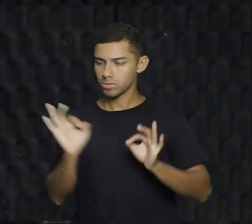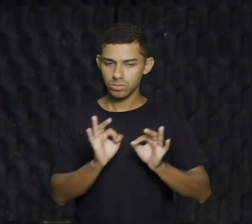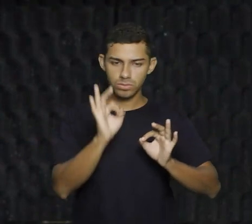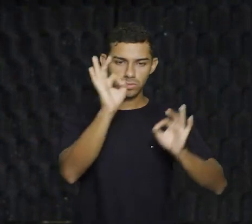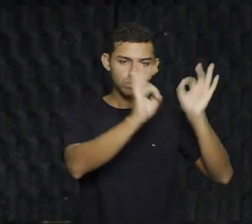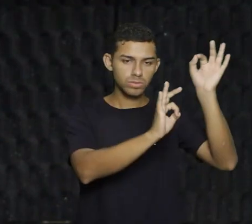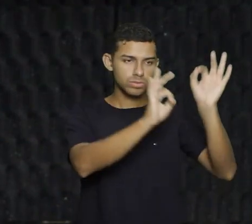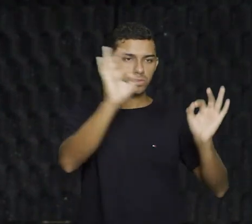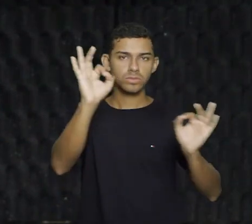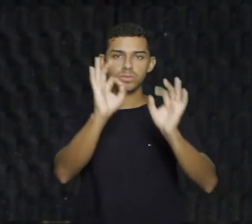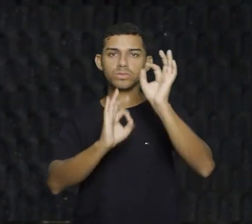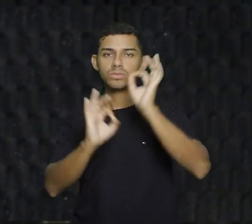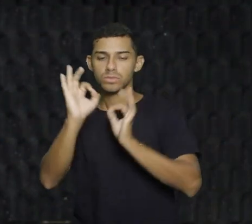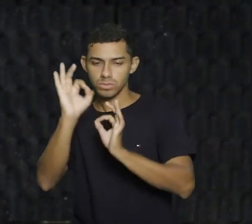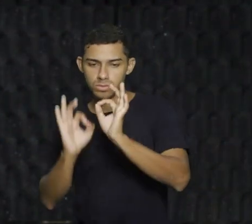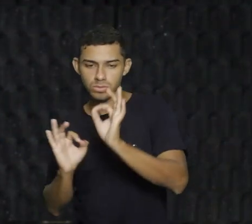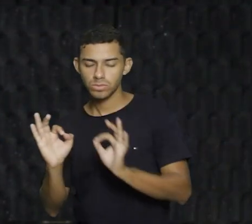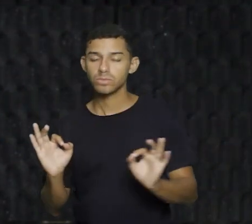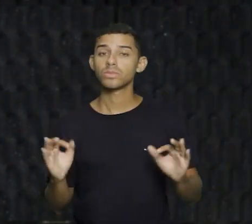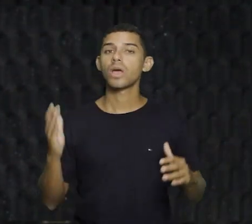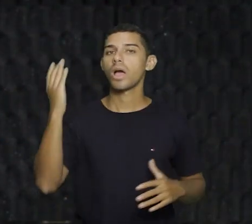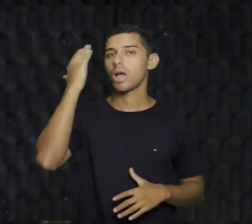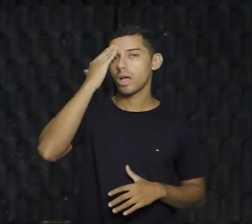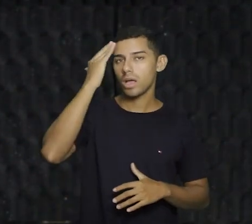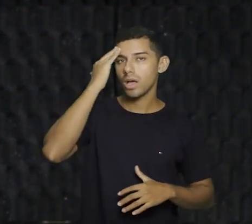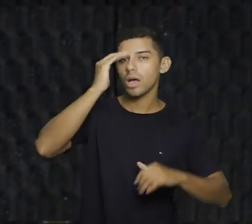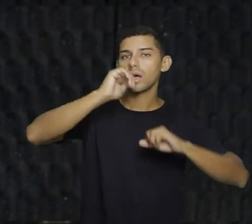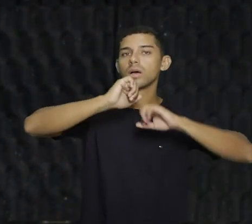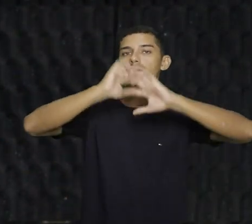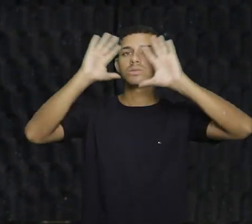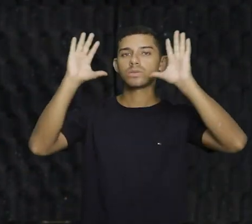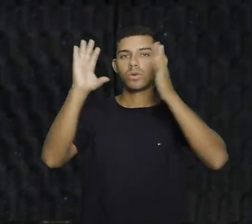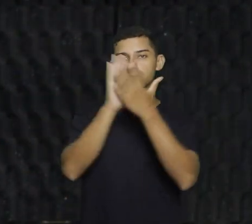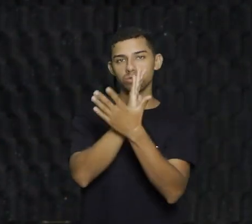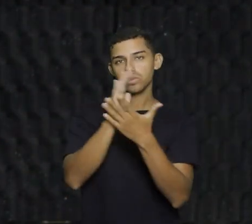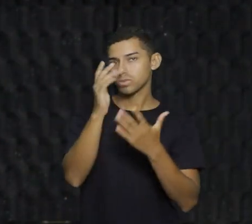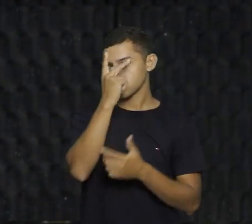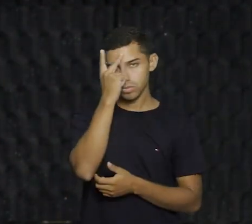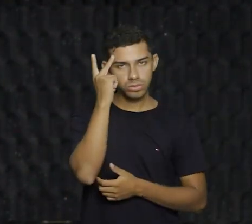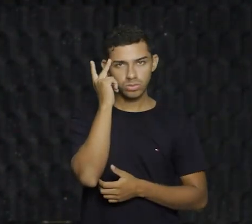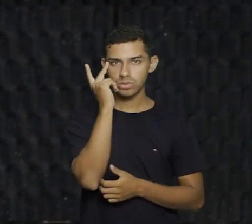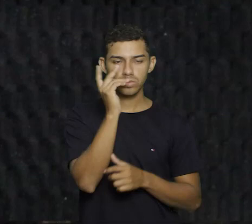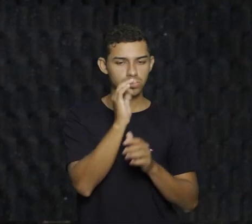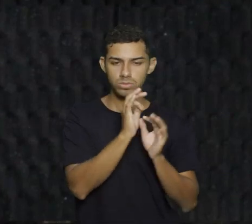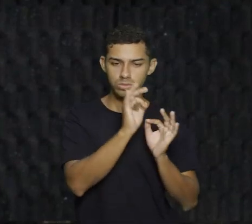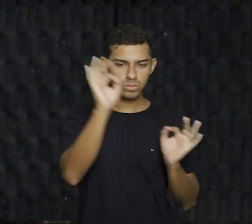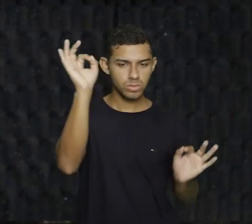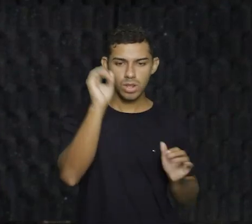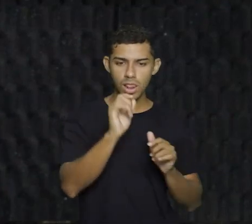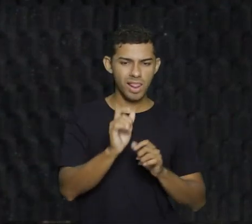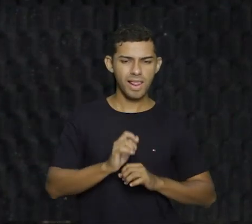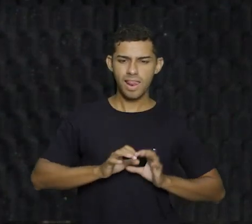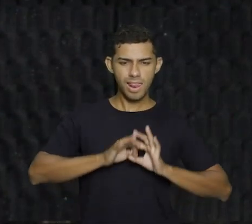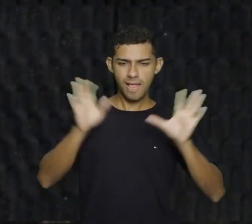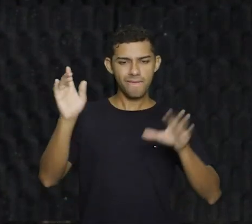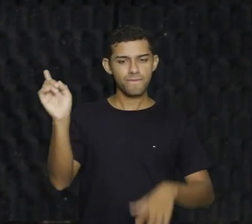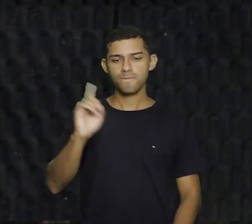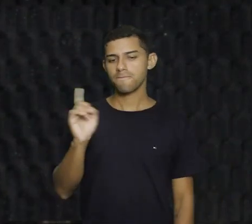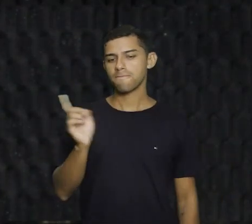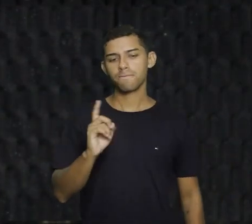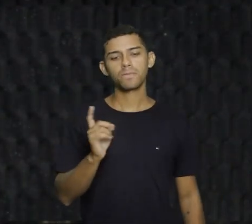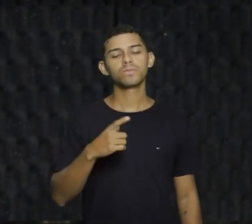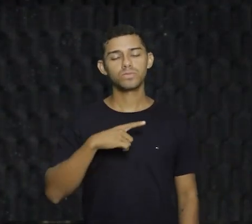geométrica para organizar. Ah, professor, o senhor está querendo dizer que algumas pessoas não desenham livremente? Pois é, há